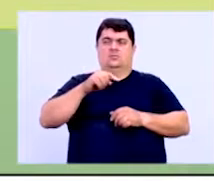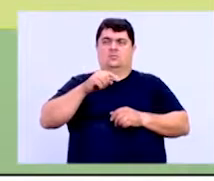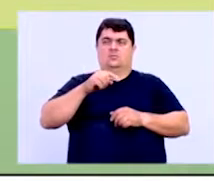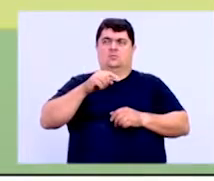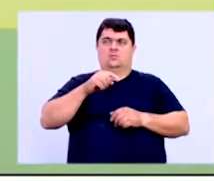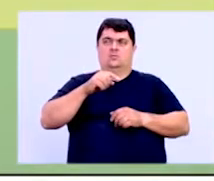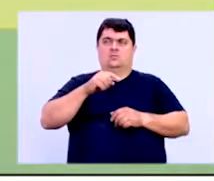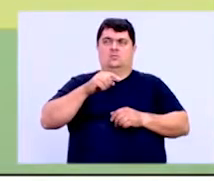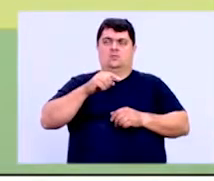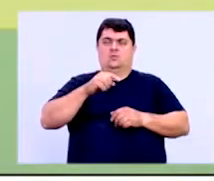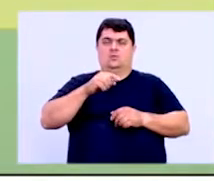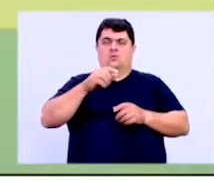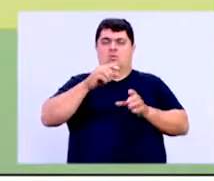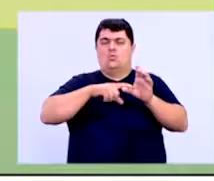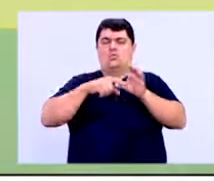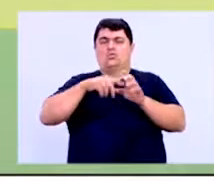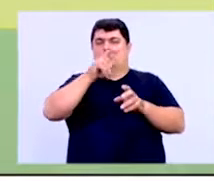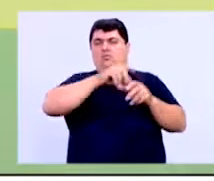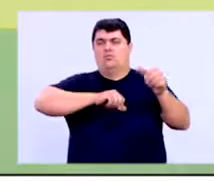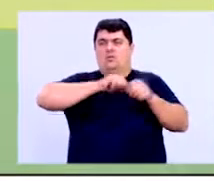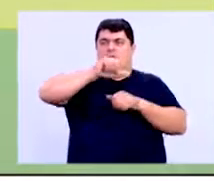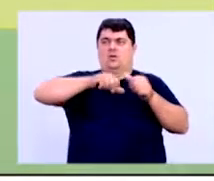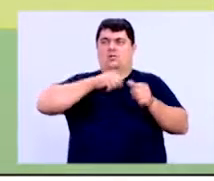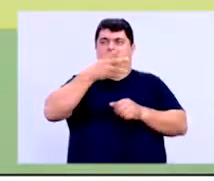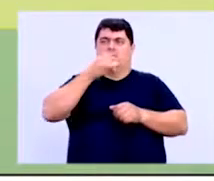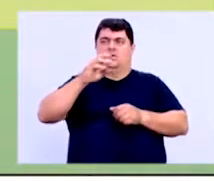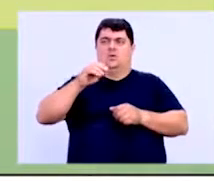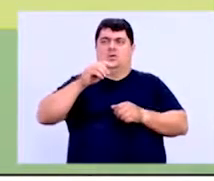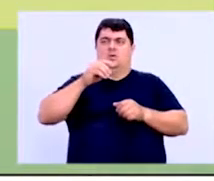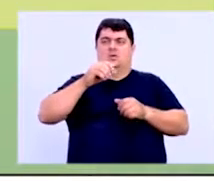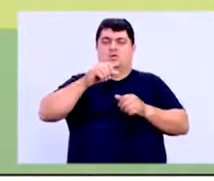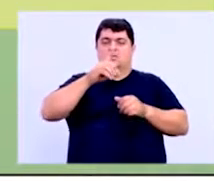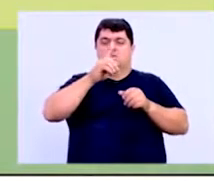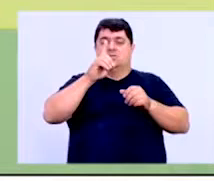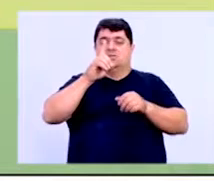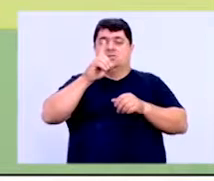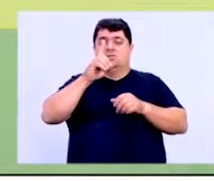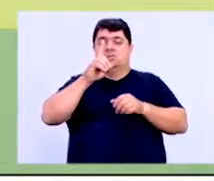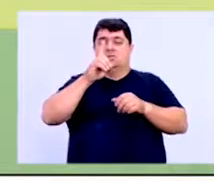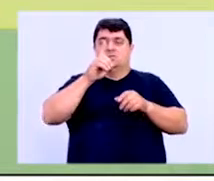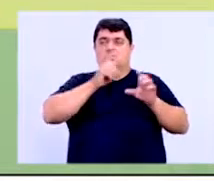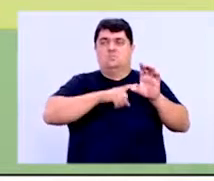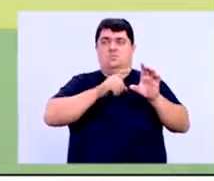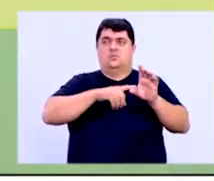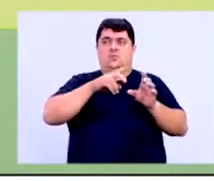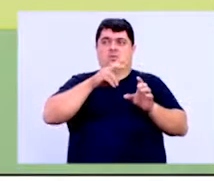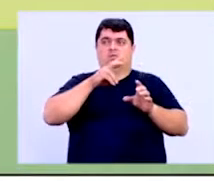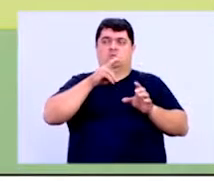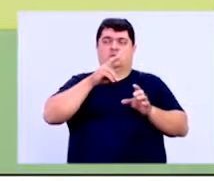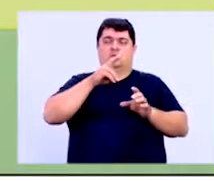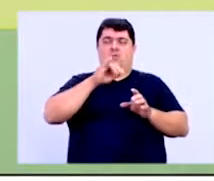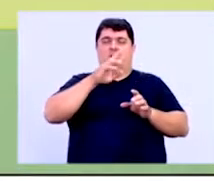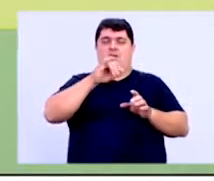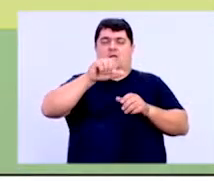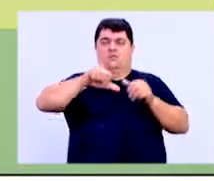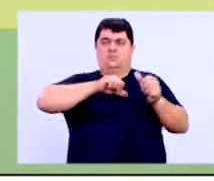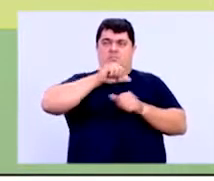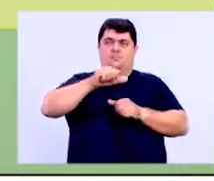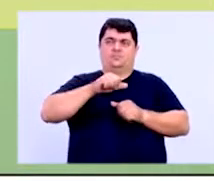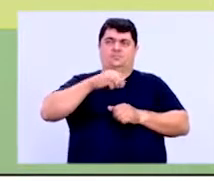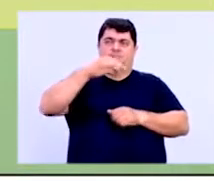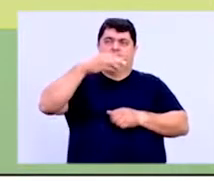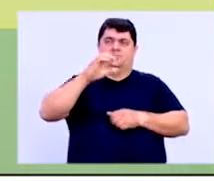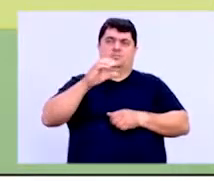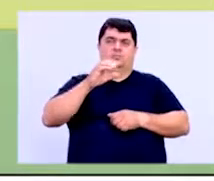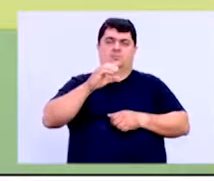por unidade. Despesas variáveis, R$10 por unidade. Vamos começar na margem de contribuição. Margem